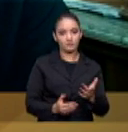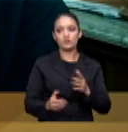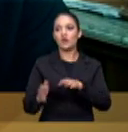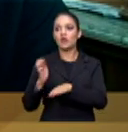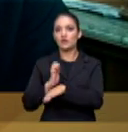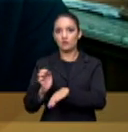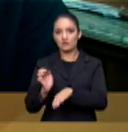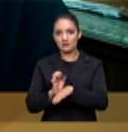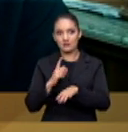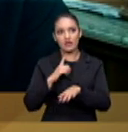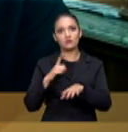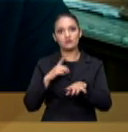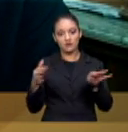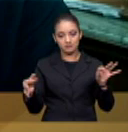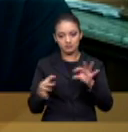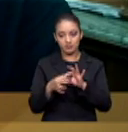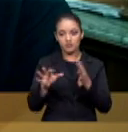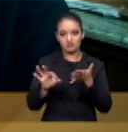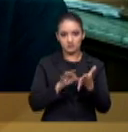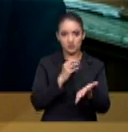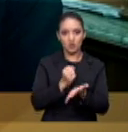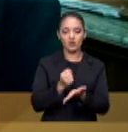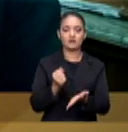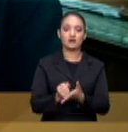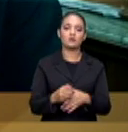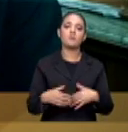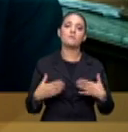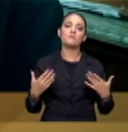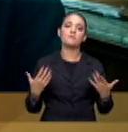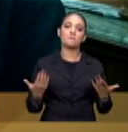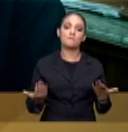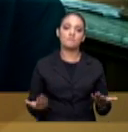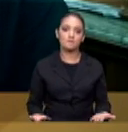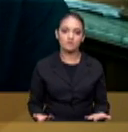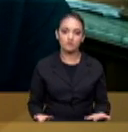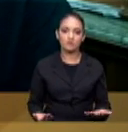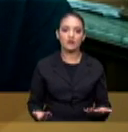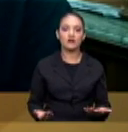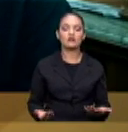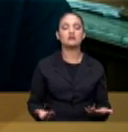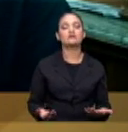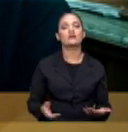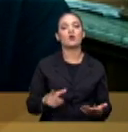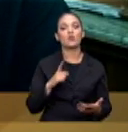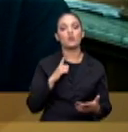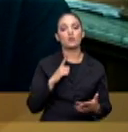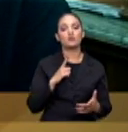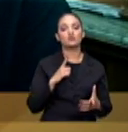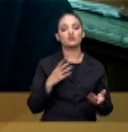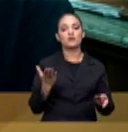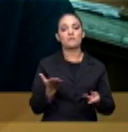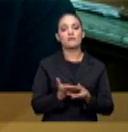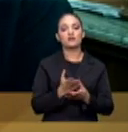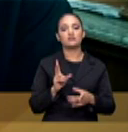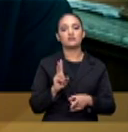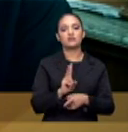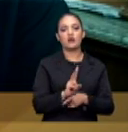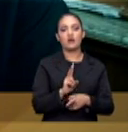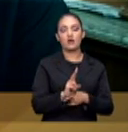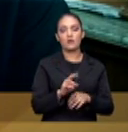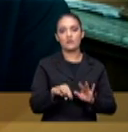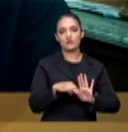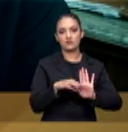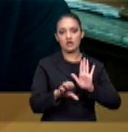Reitero que tive a oportunidade de sinalizar ou indeferir a medida cauteladora ao primeiro